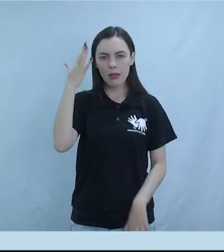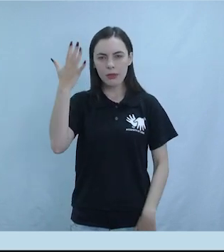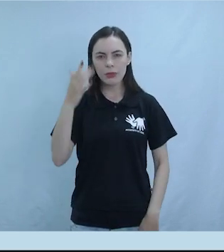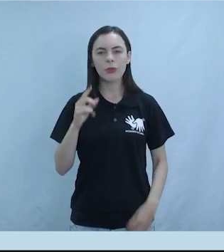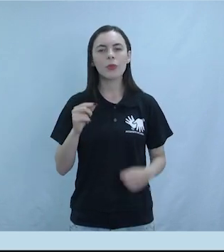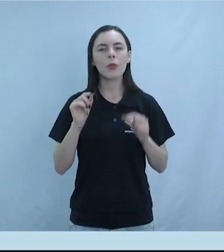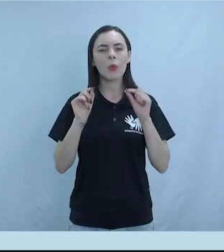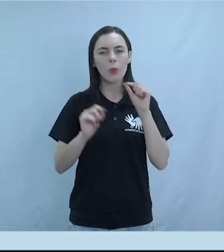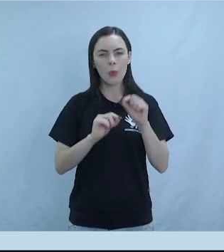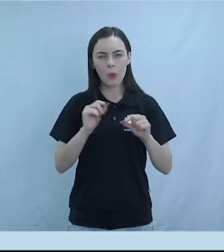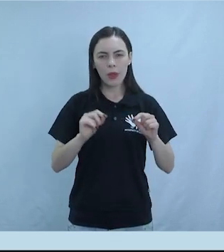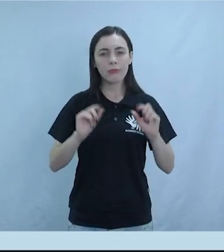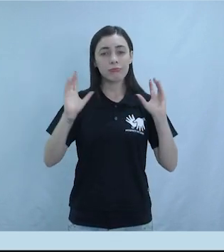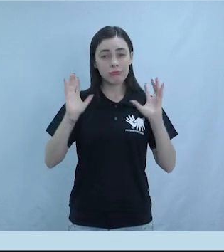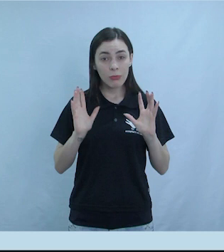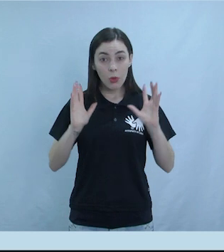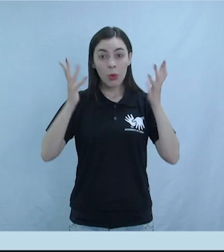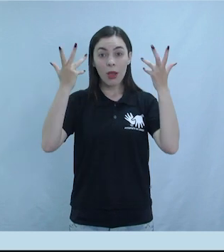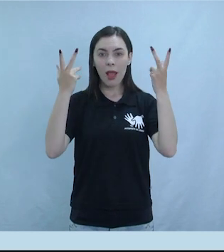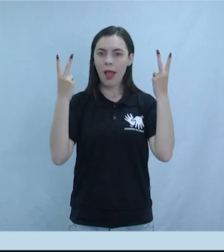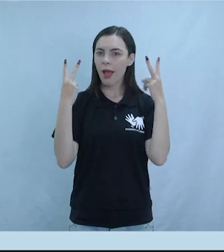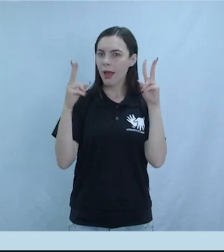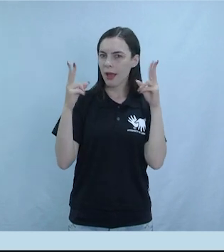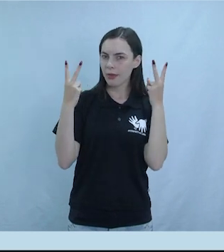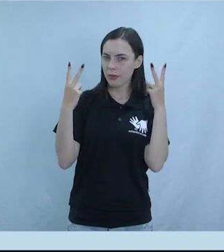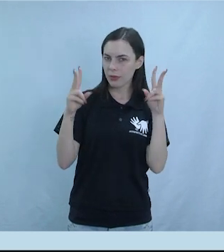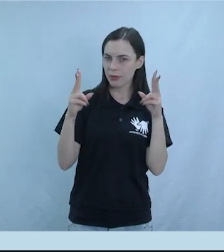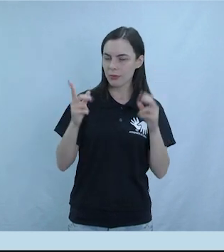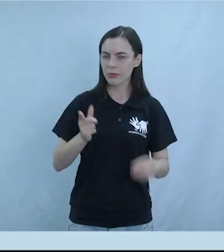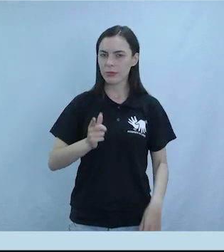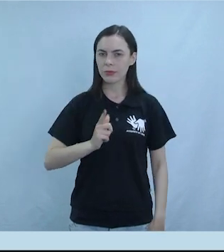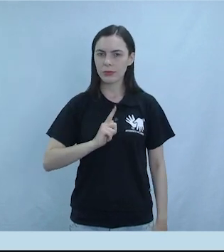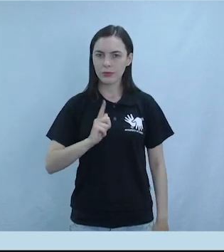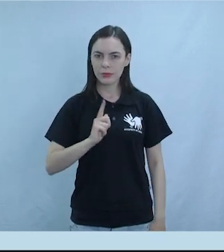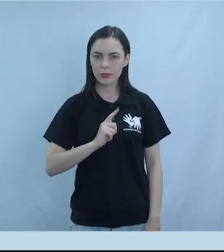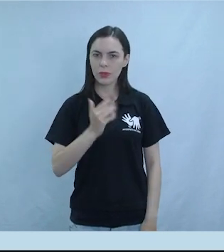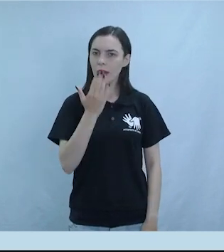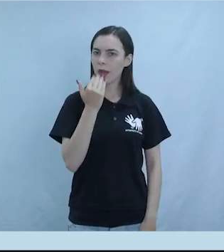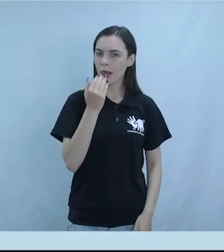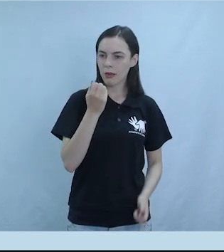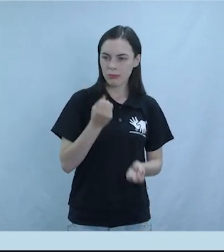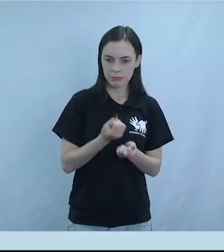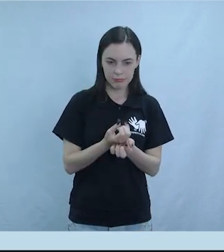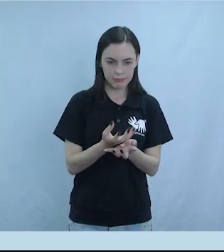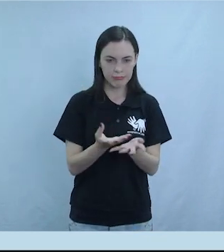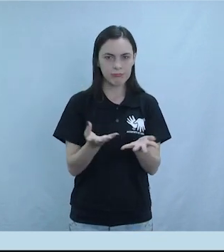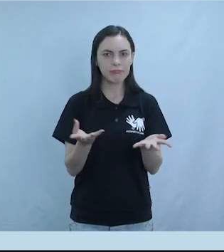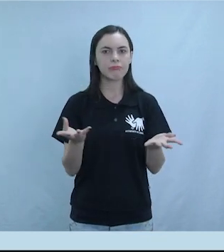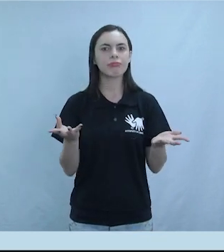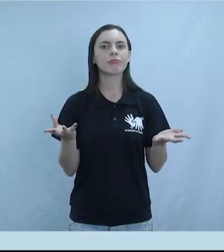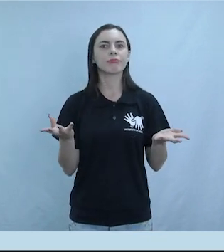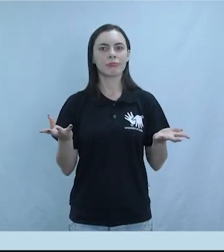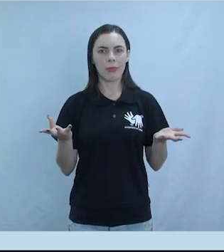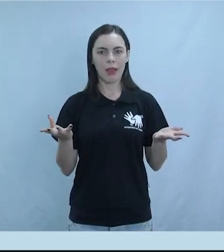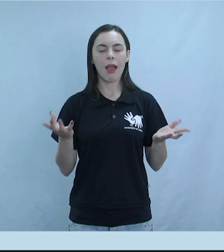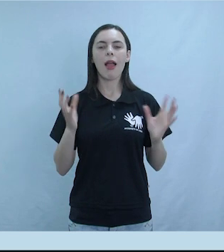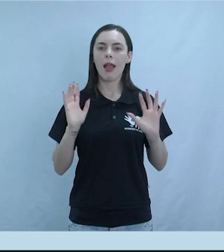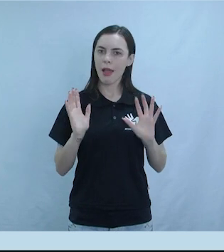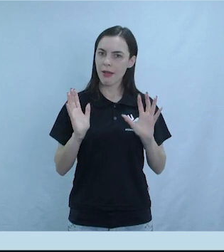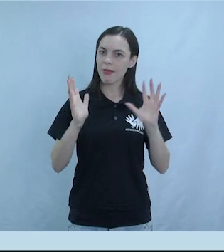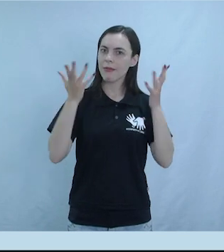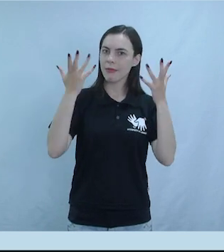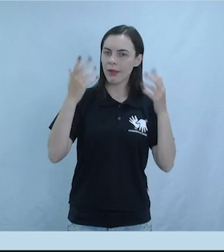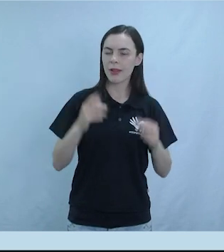decidiram celebrar sua vitória num largo banquete. Fizeram uma festa.